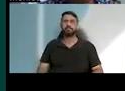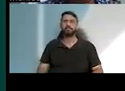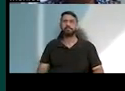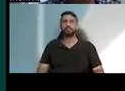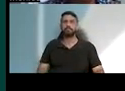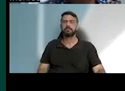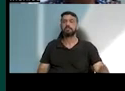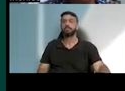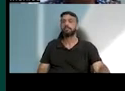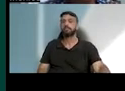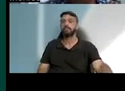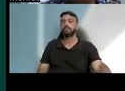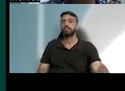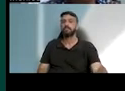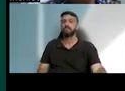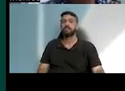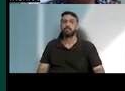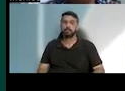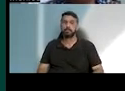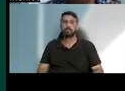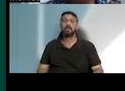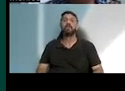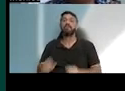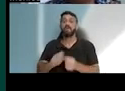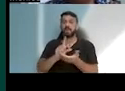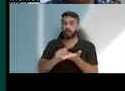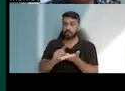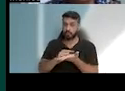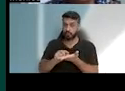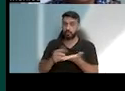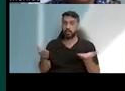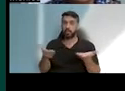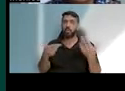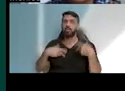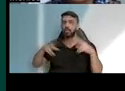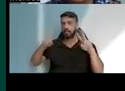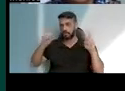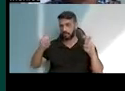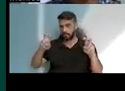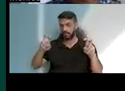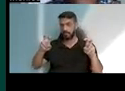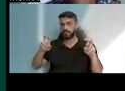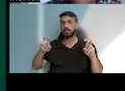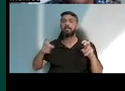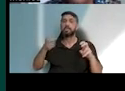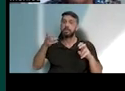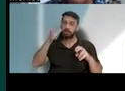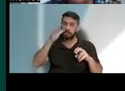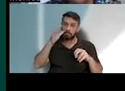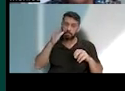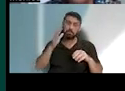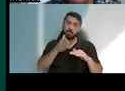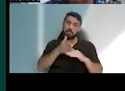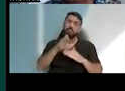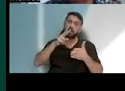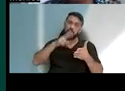A gente conseguiu publicar um artigo agora sobre esse teste, se vocês quiserem dar uma lida,